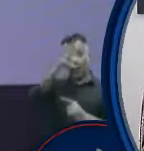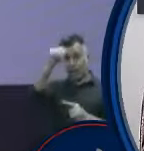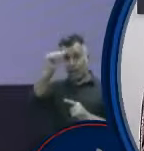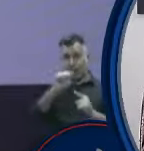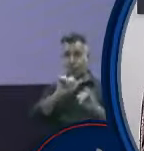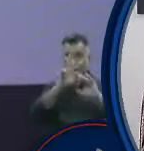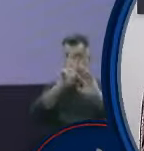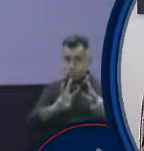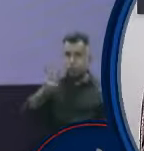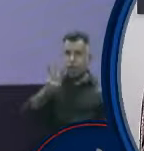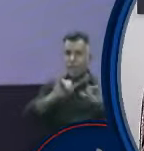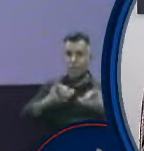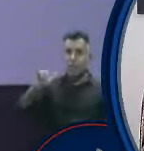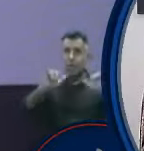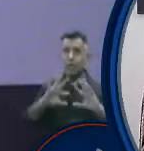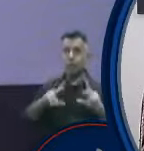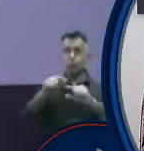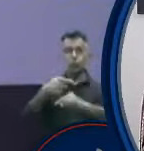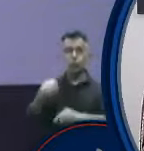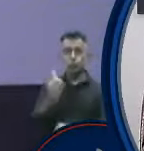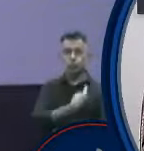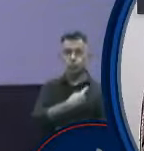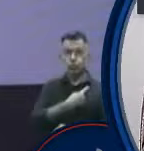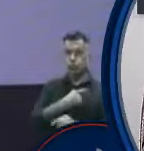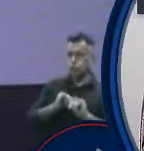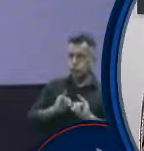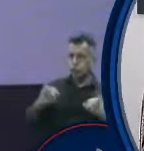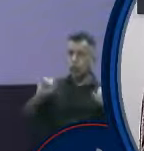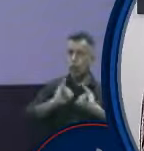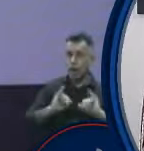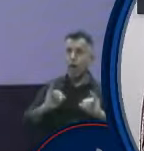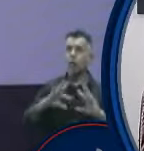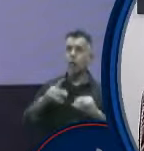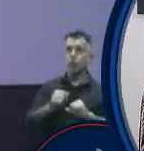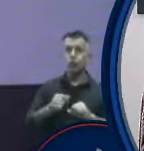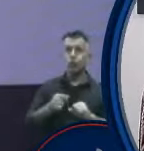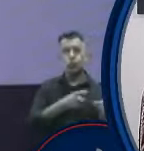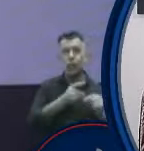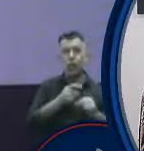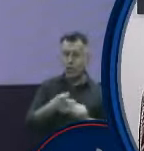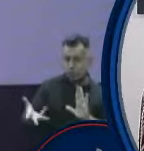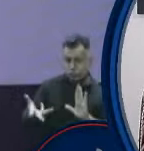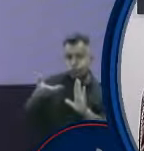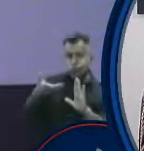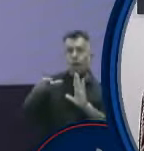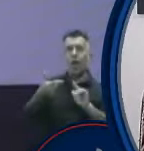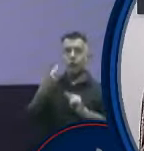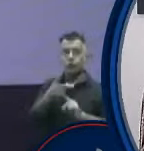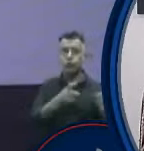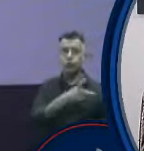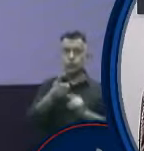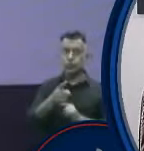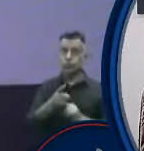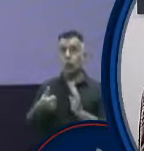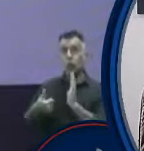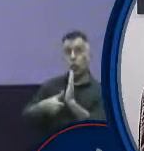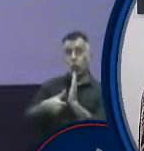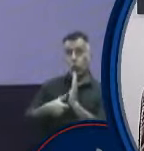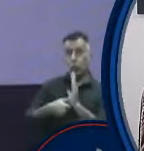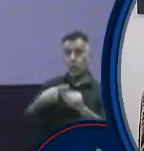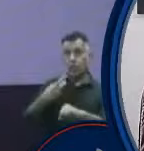nova solução de publicidade para os nossos sellers anunciarem e turbinarem as suas vendas. Será grande. Clube de também.